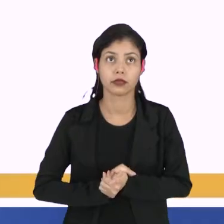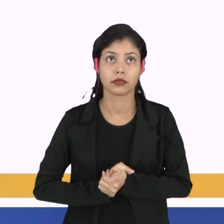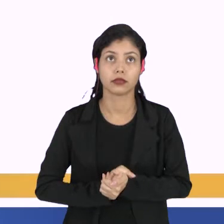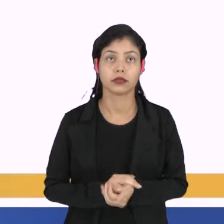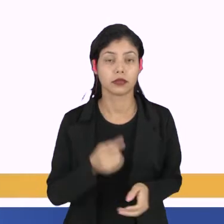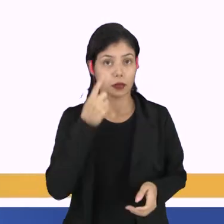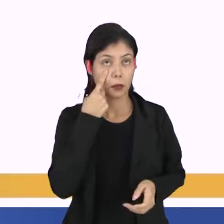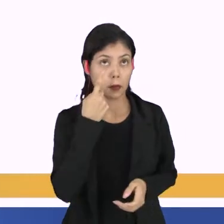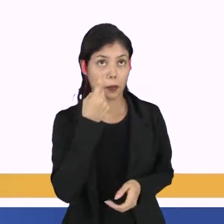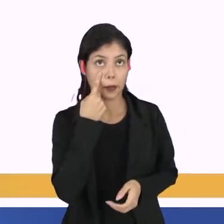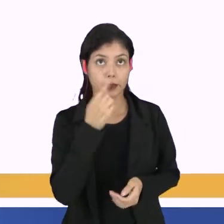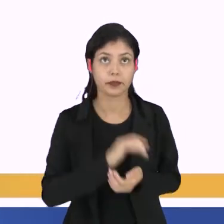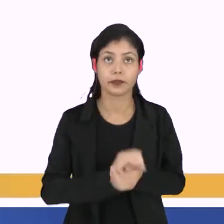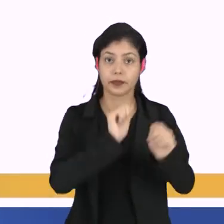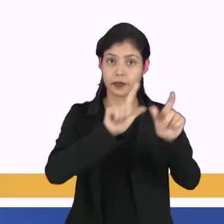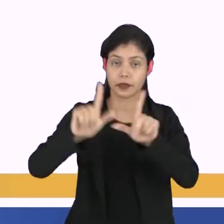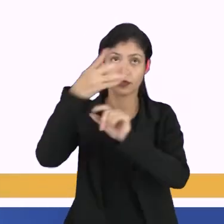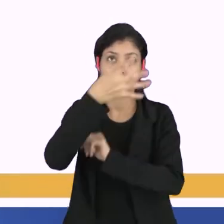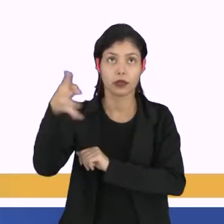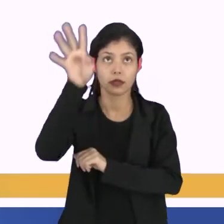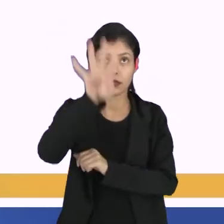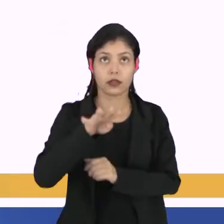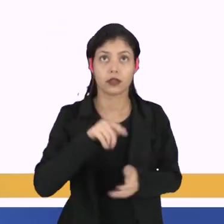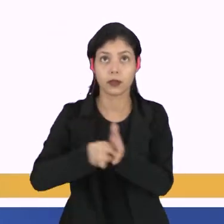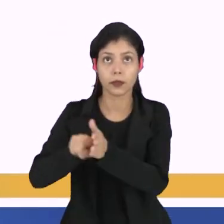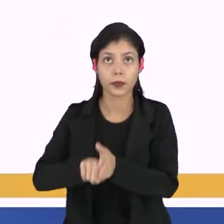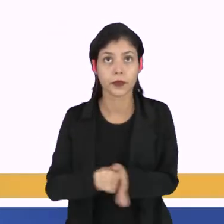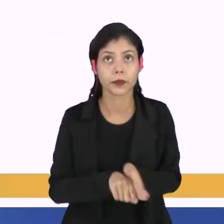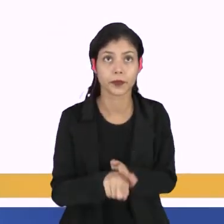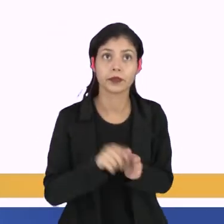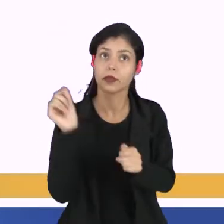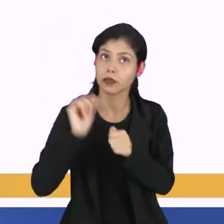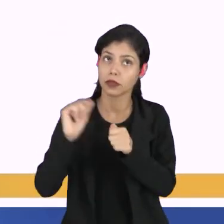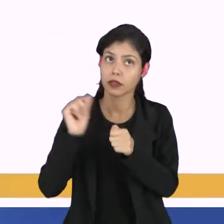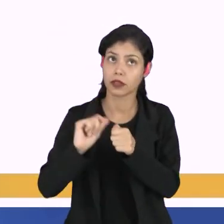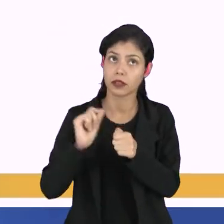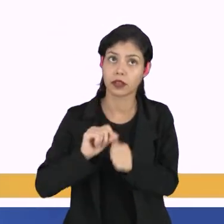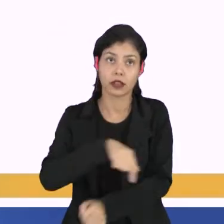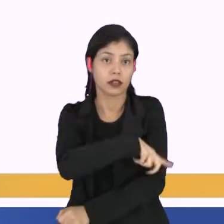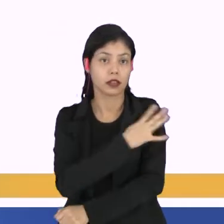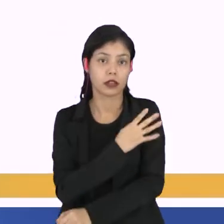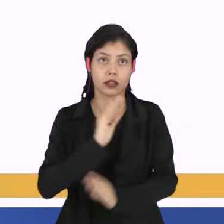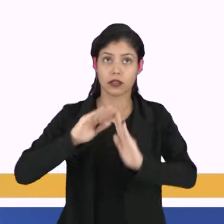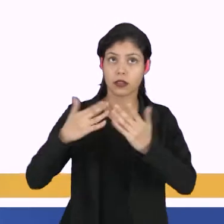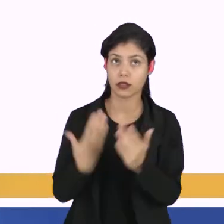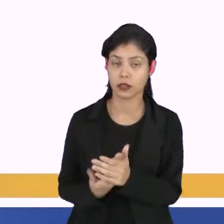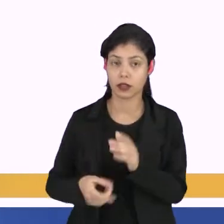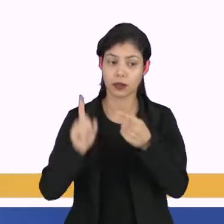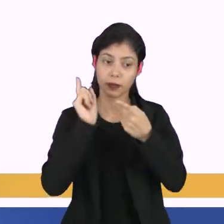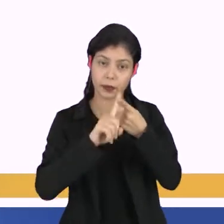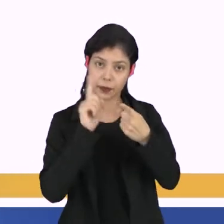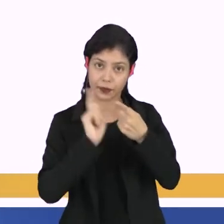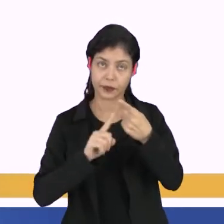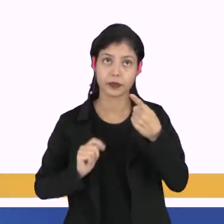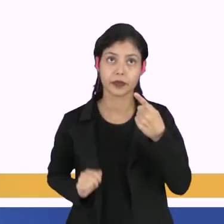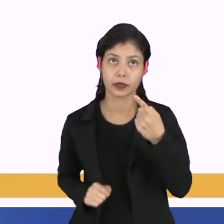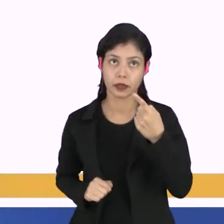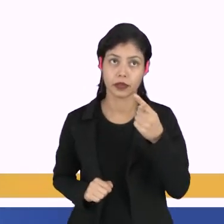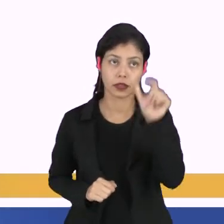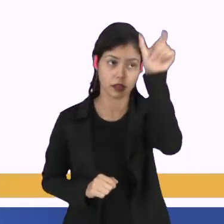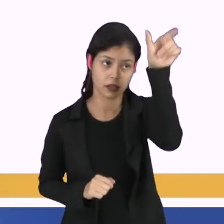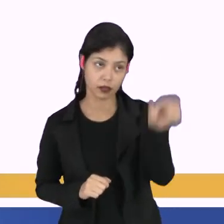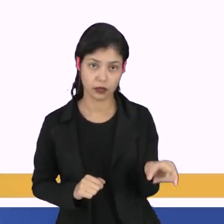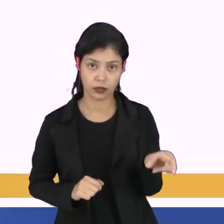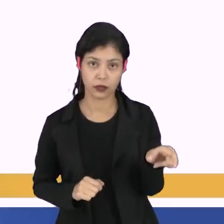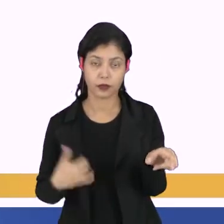Observe a tabela a seguir, ela mostra o resultado de uma pesquisa feita no ensino fundamental de uma escola. Então, na primeira